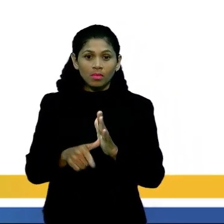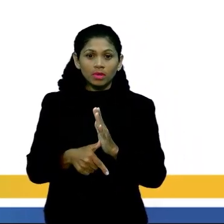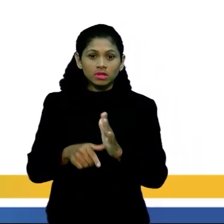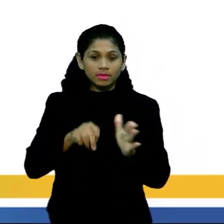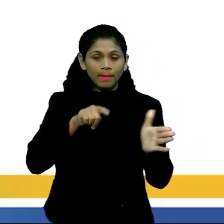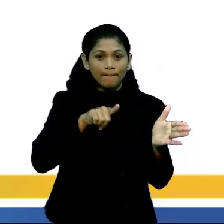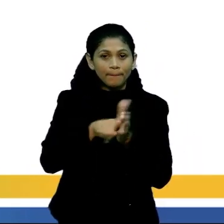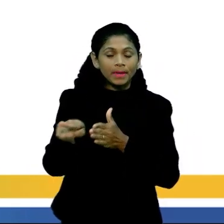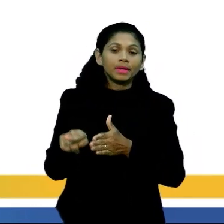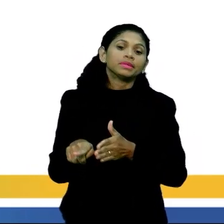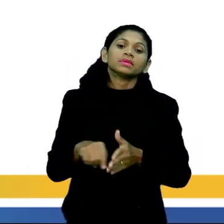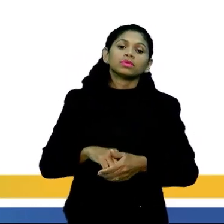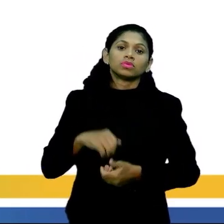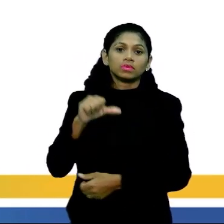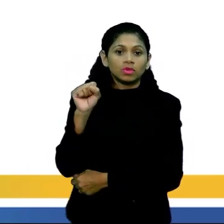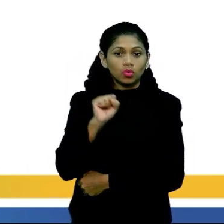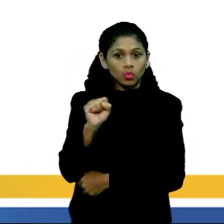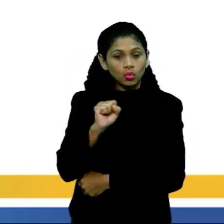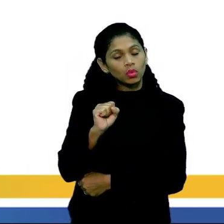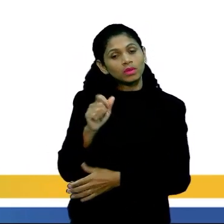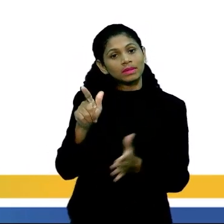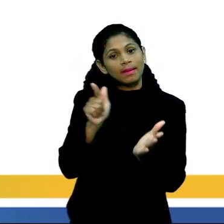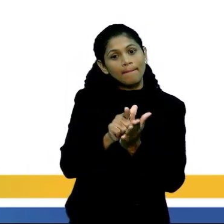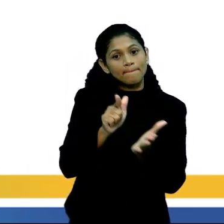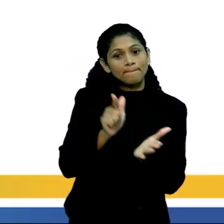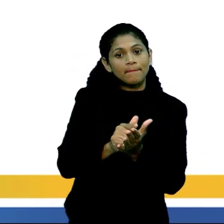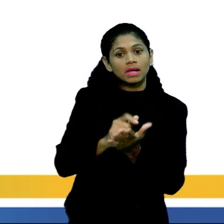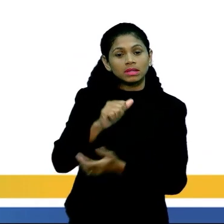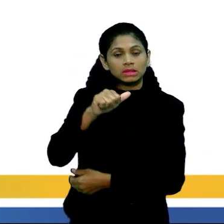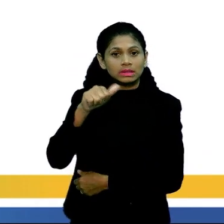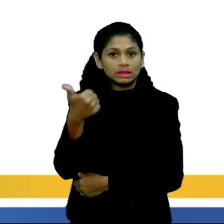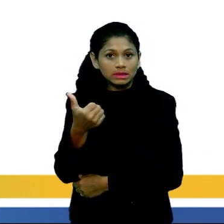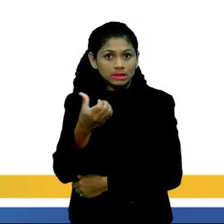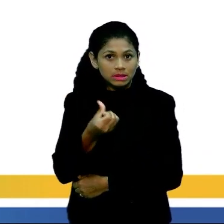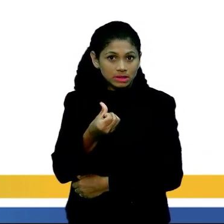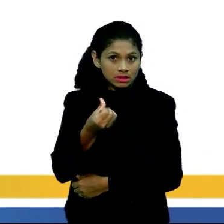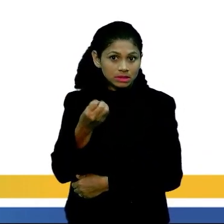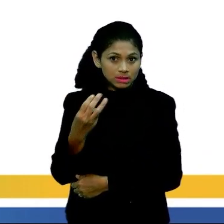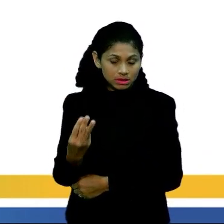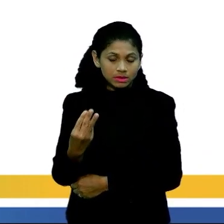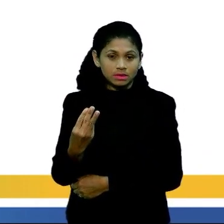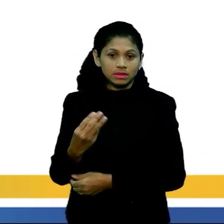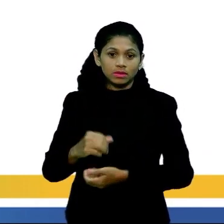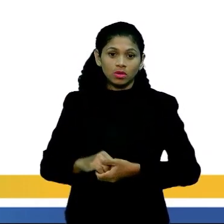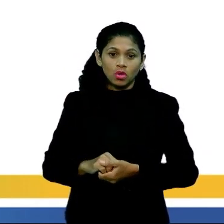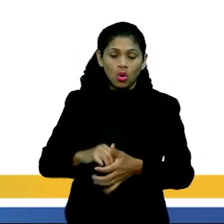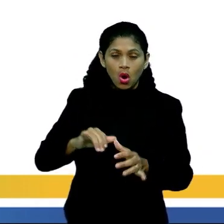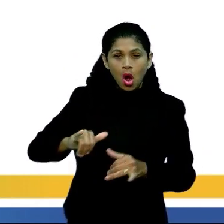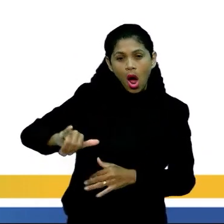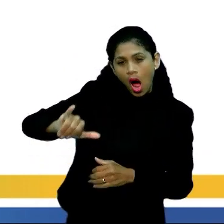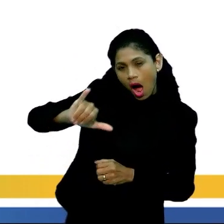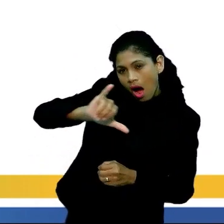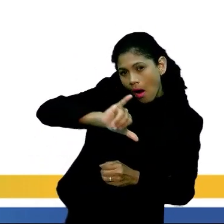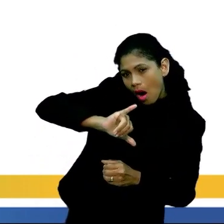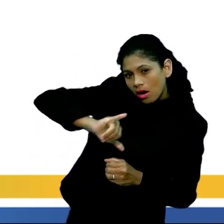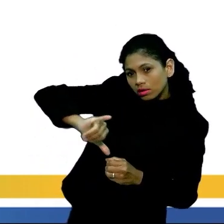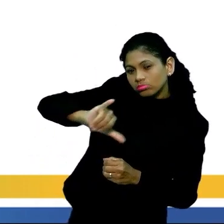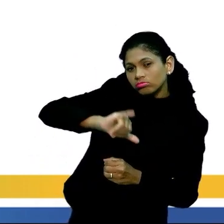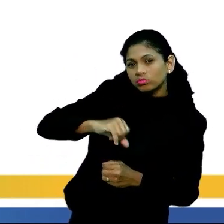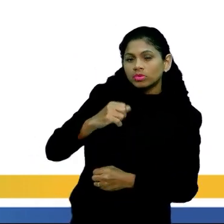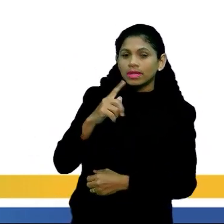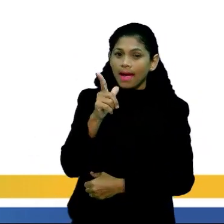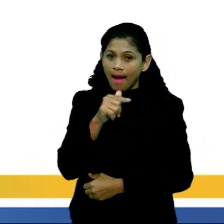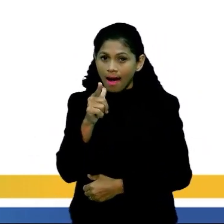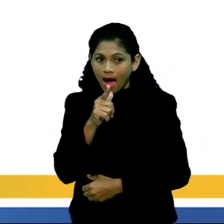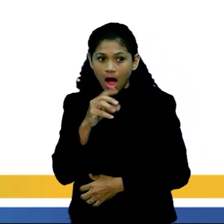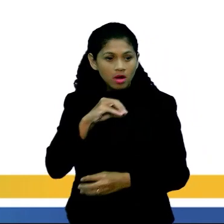questão, né? A questão 8, ela pode ser encontrada lá na página 163. Óleo e água não se misturam. A frase repetida a exaustão por